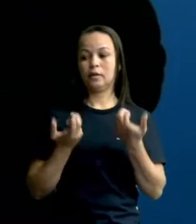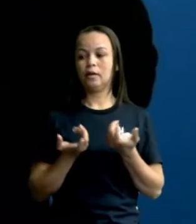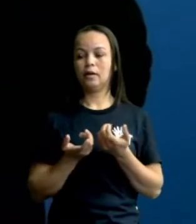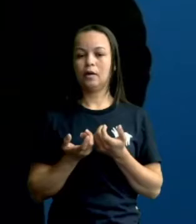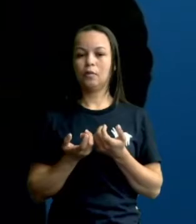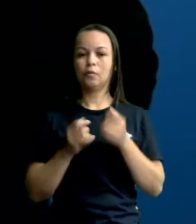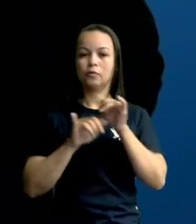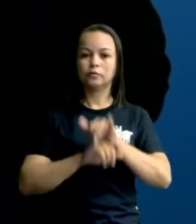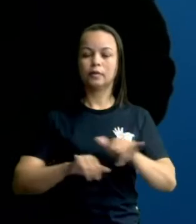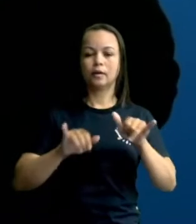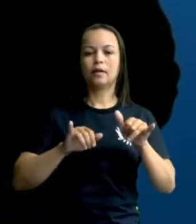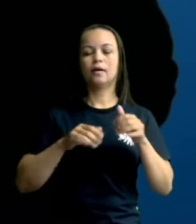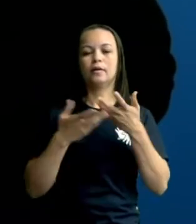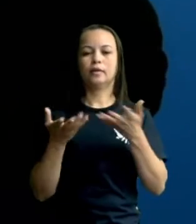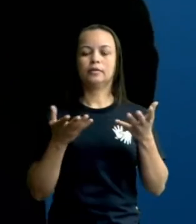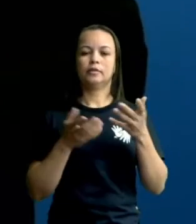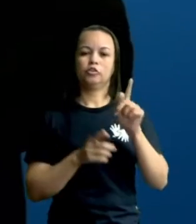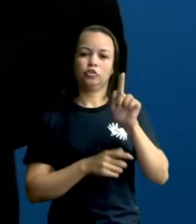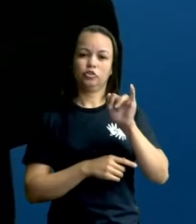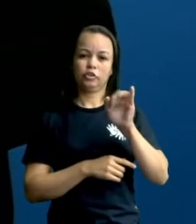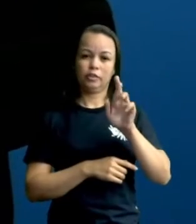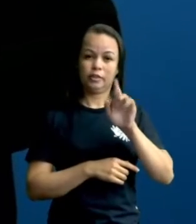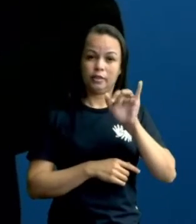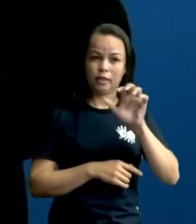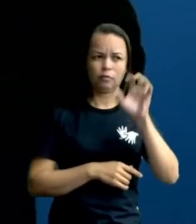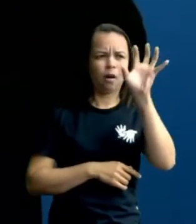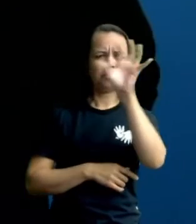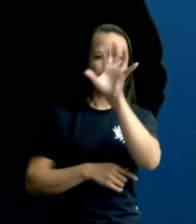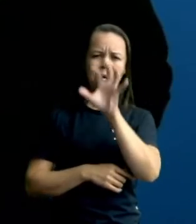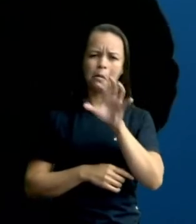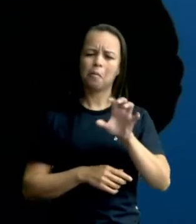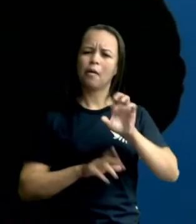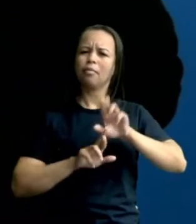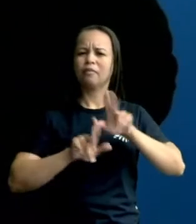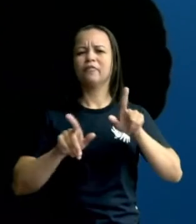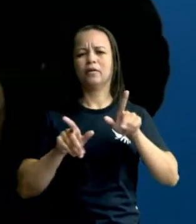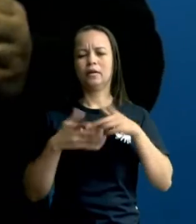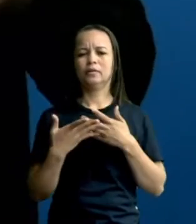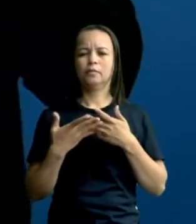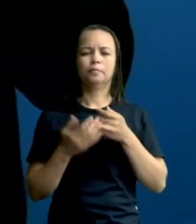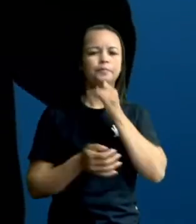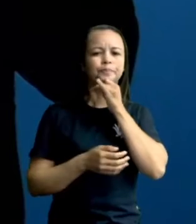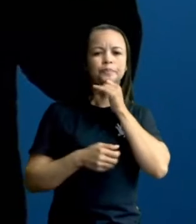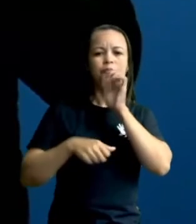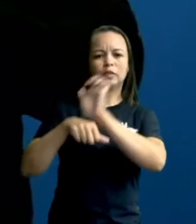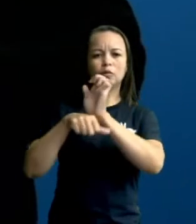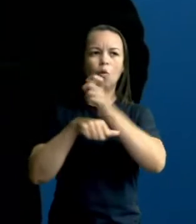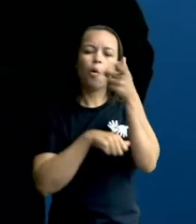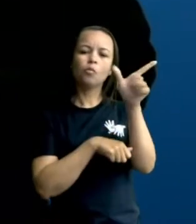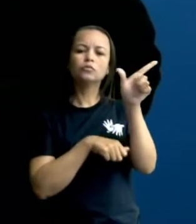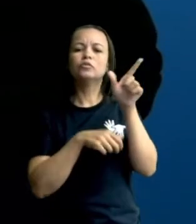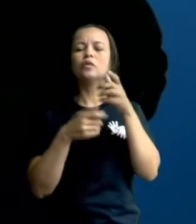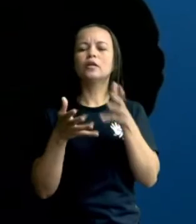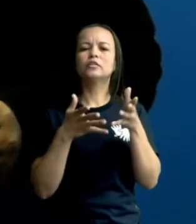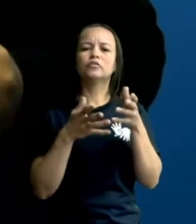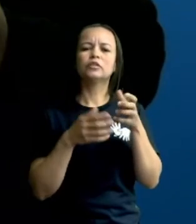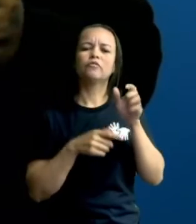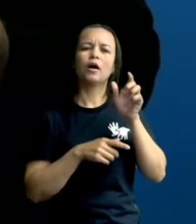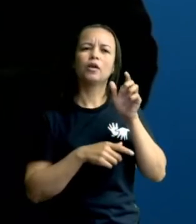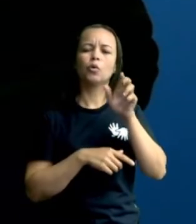gírias que elas são regionais, tá bom? Se você, digamos que faça uma viagem a um outro estado e você vai utilizar aquela